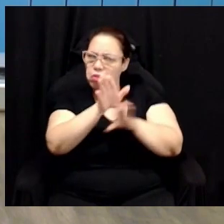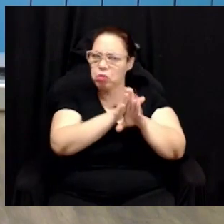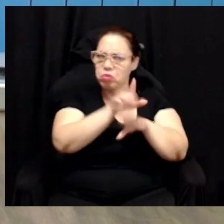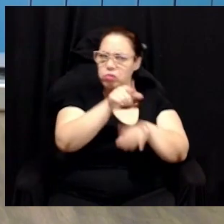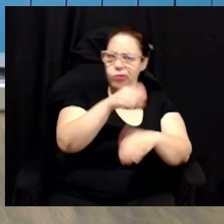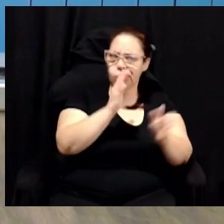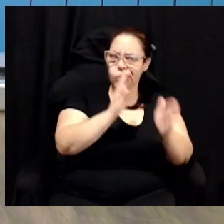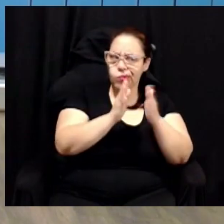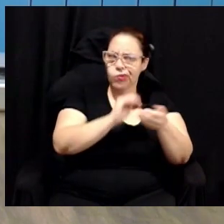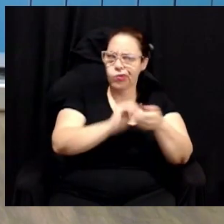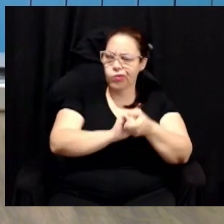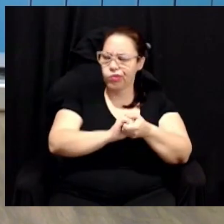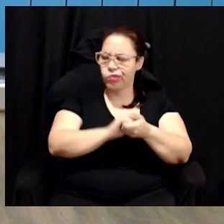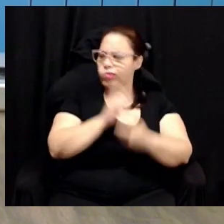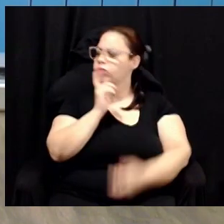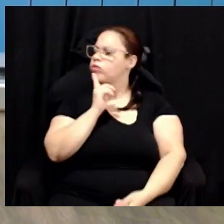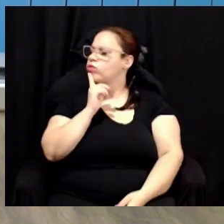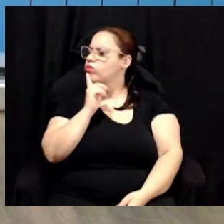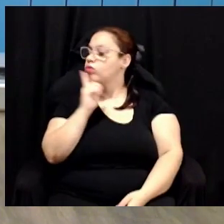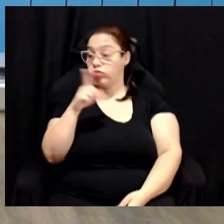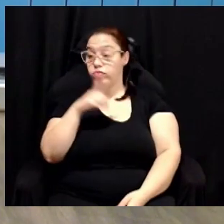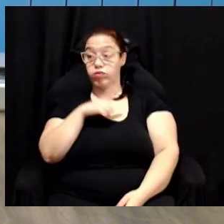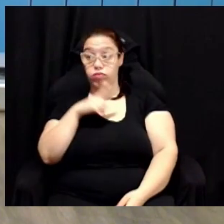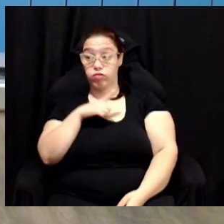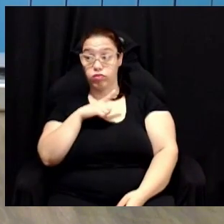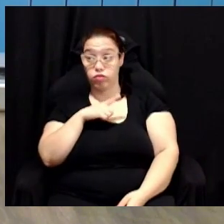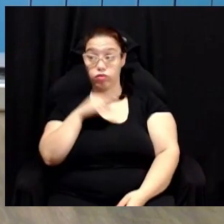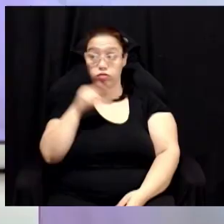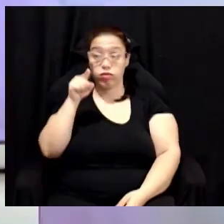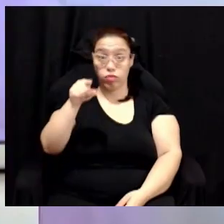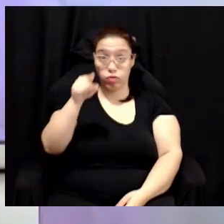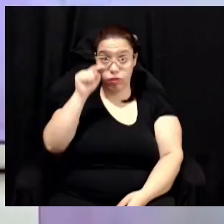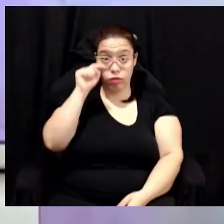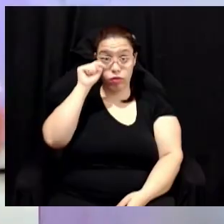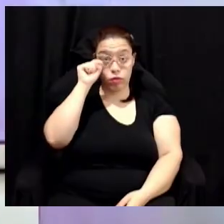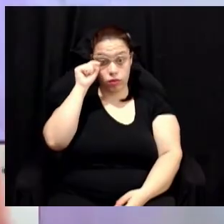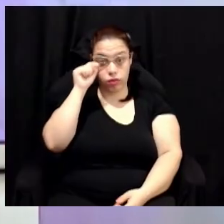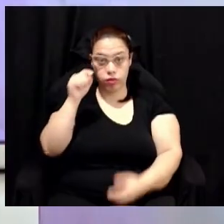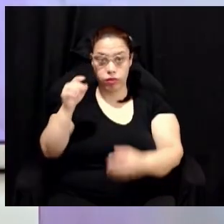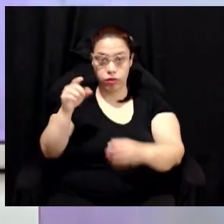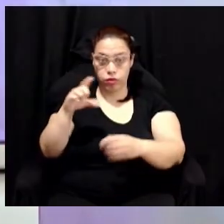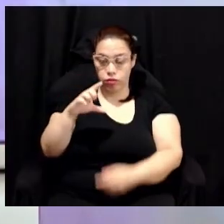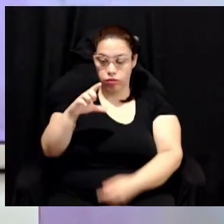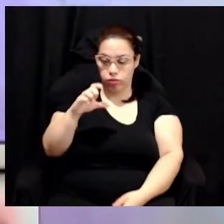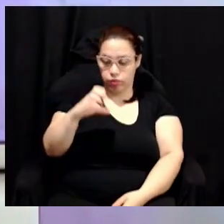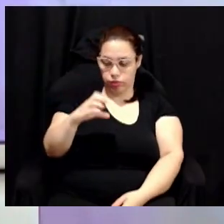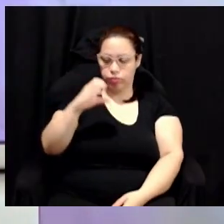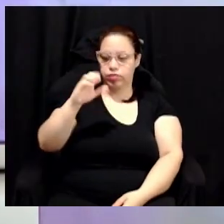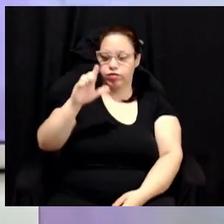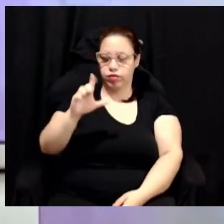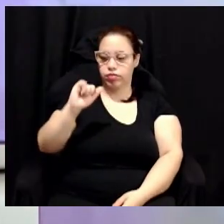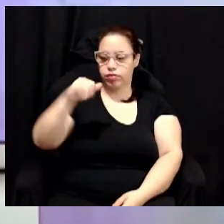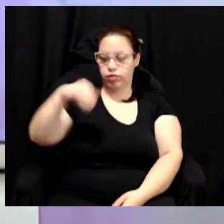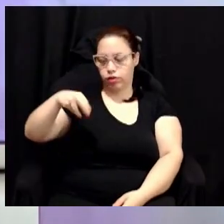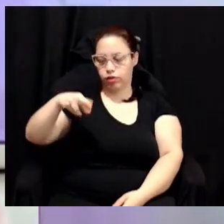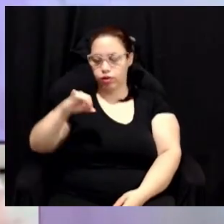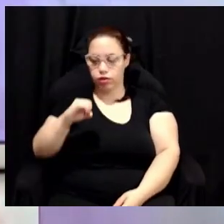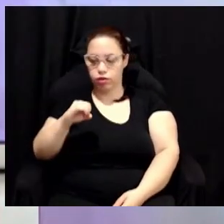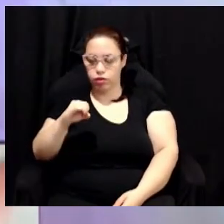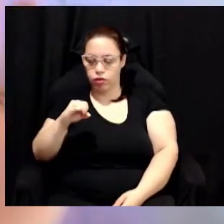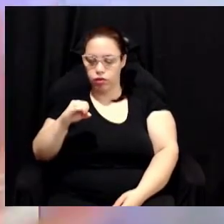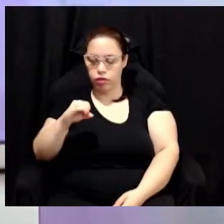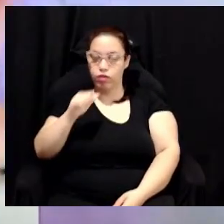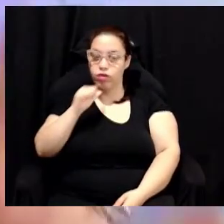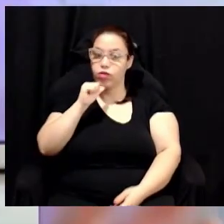esse período? Tem. Gente, se você está no climatério, se você está na menopausa, ou